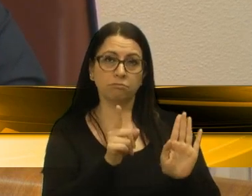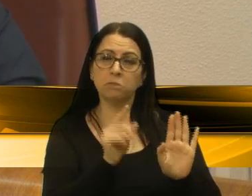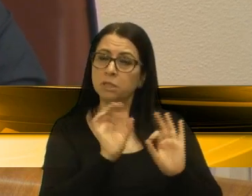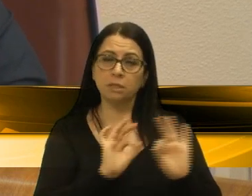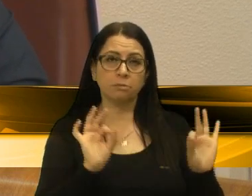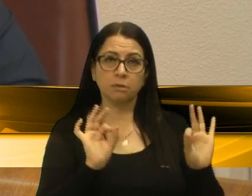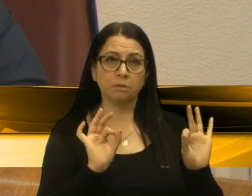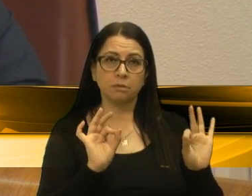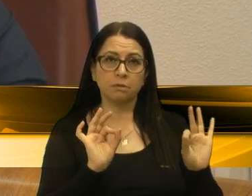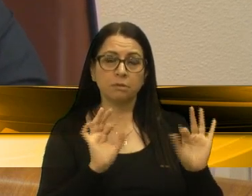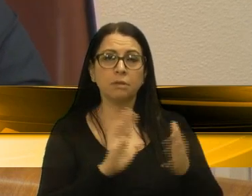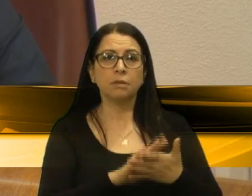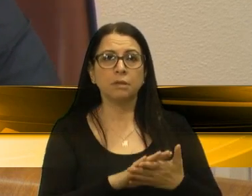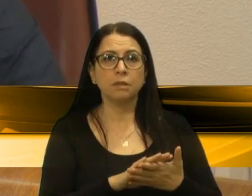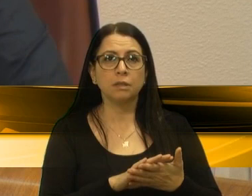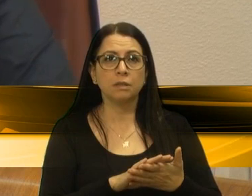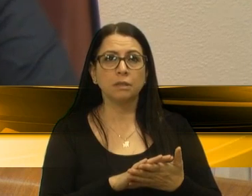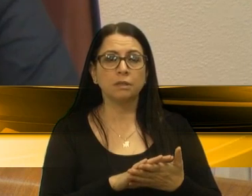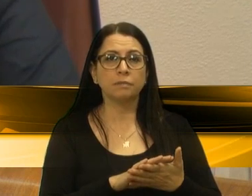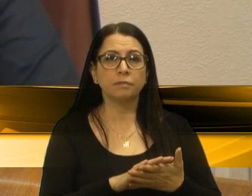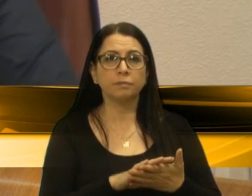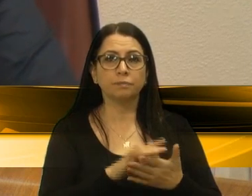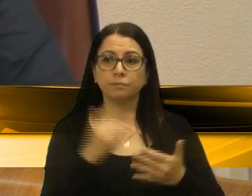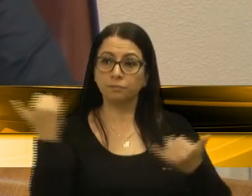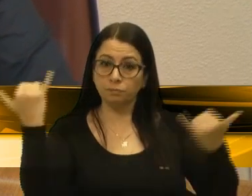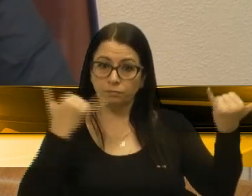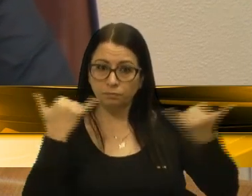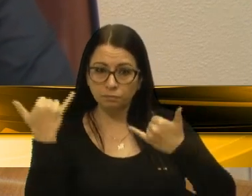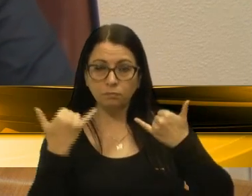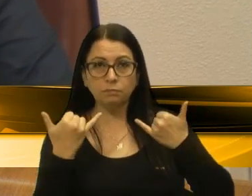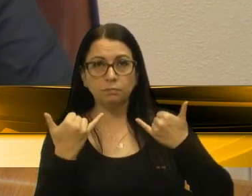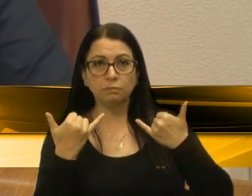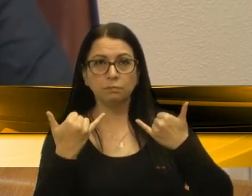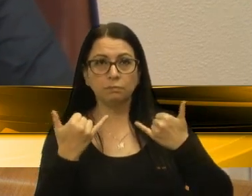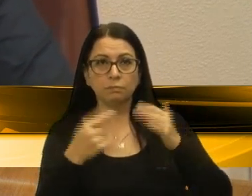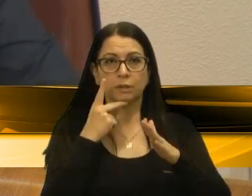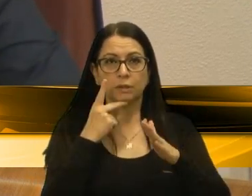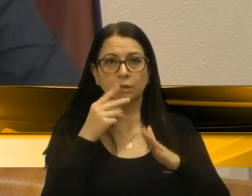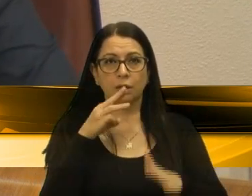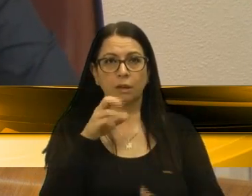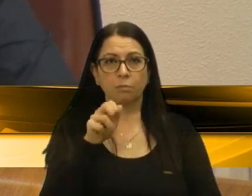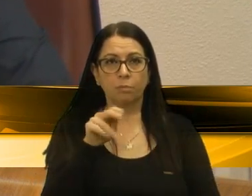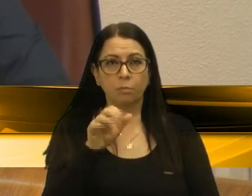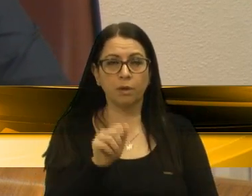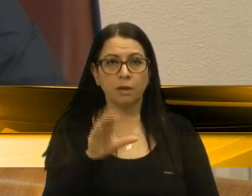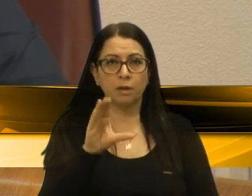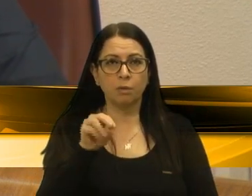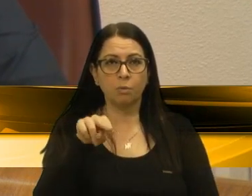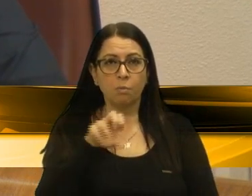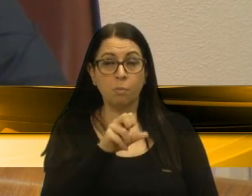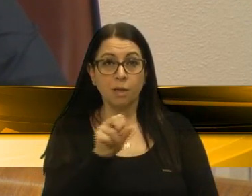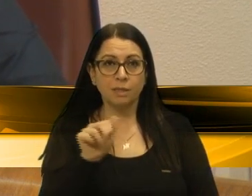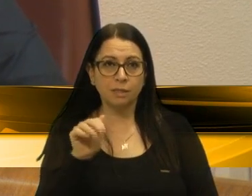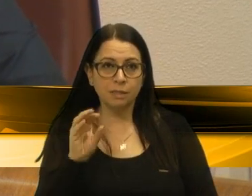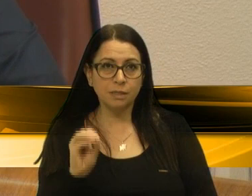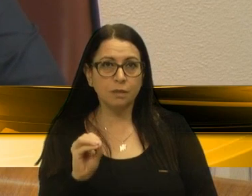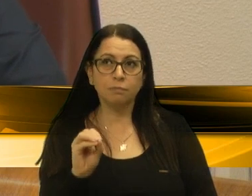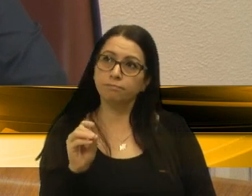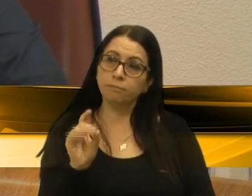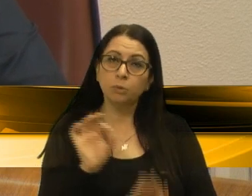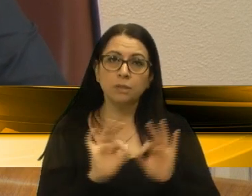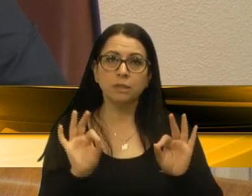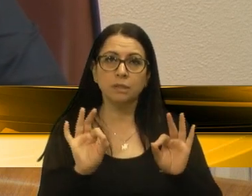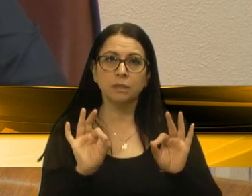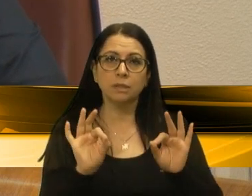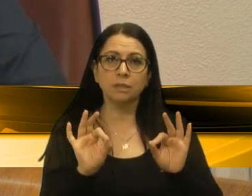Nos dias de hoje, se a gente publicasse uma licitação como aquela, teria fortes indícios de direcionamento. Mas isso eu